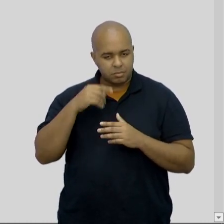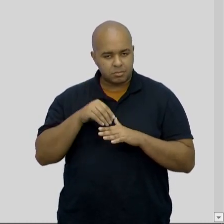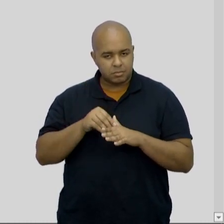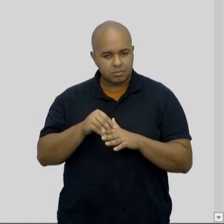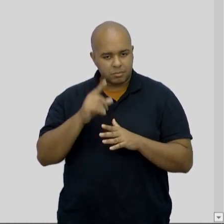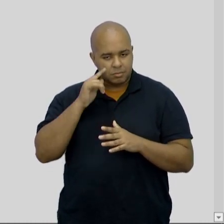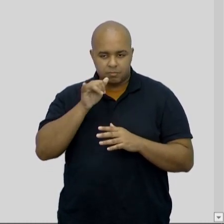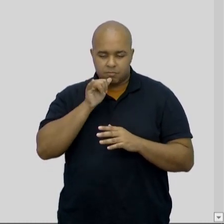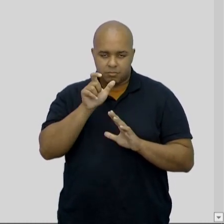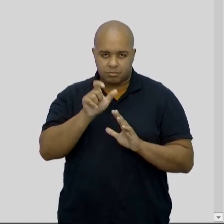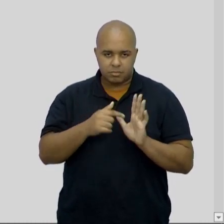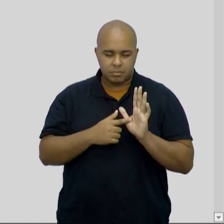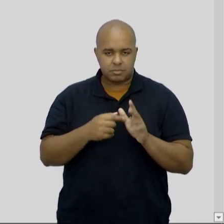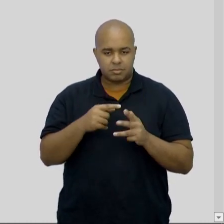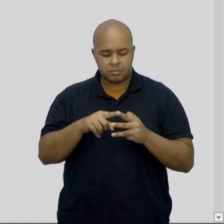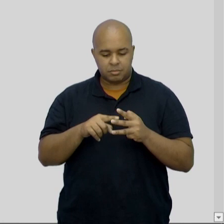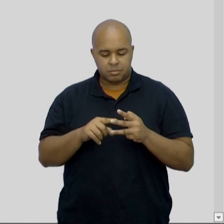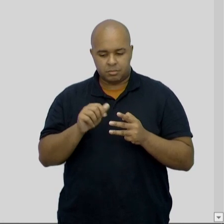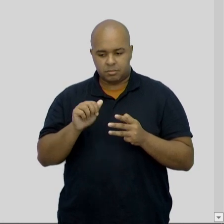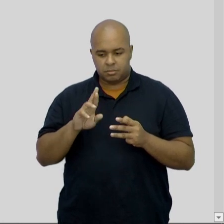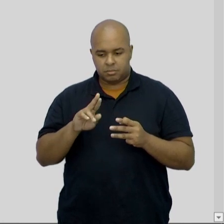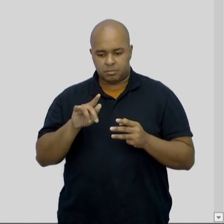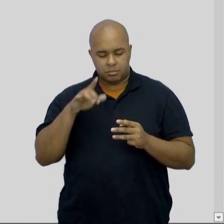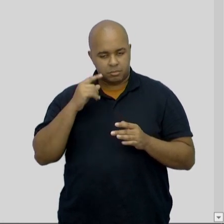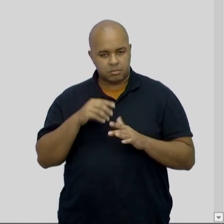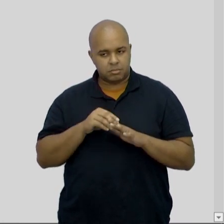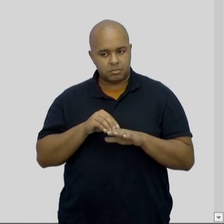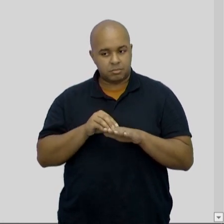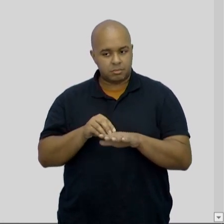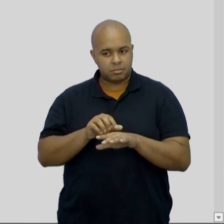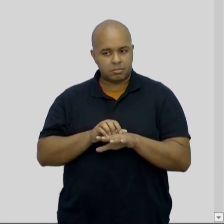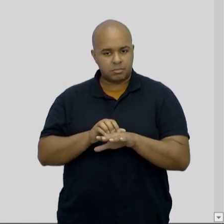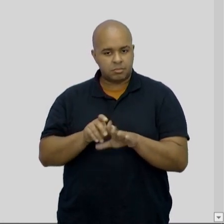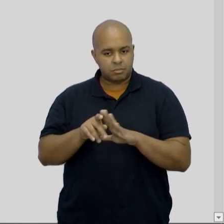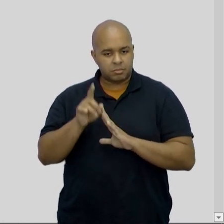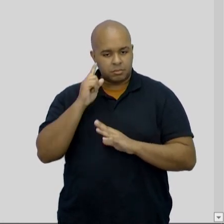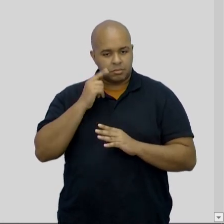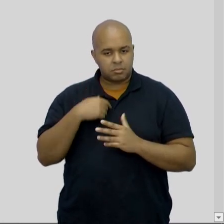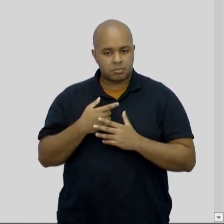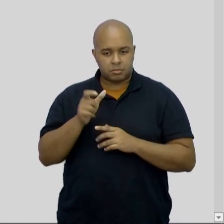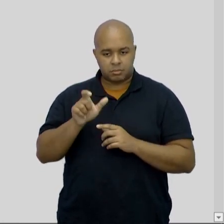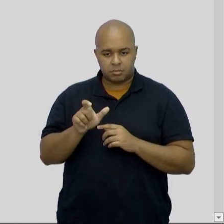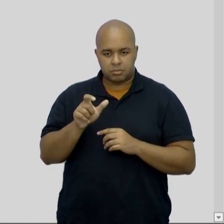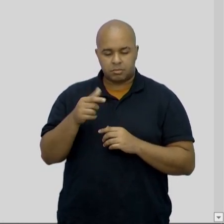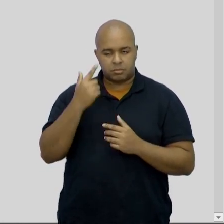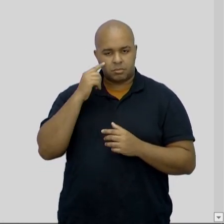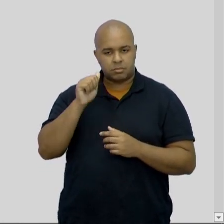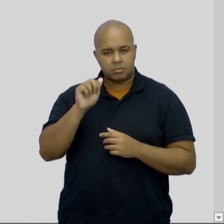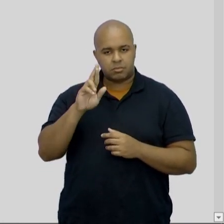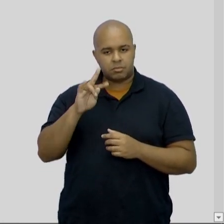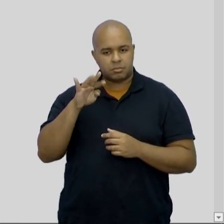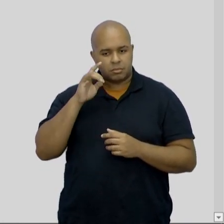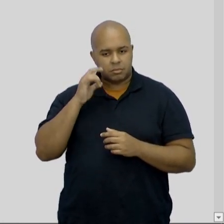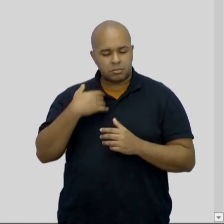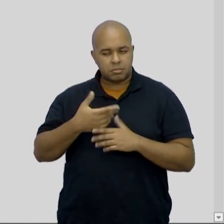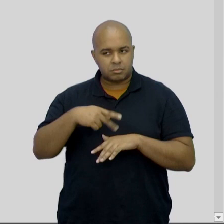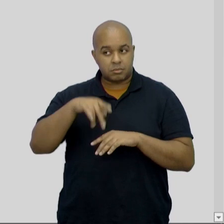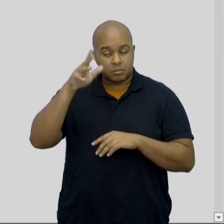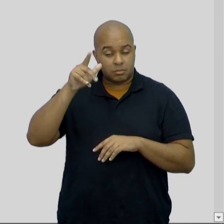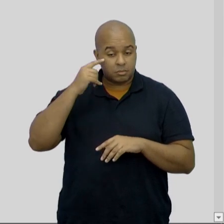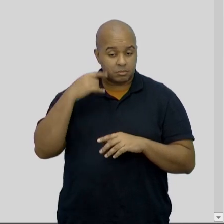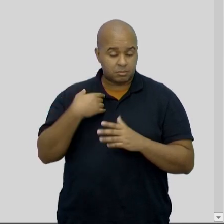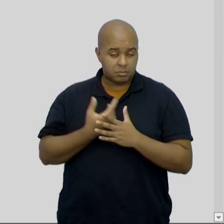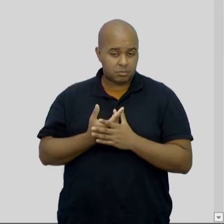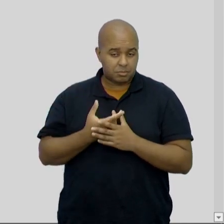no caso do exemplo aqui, 3 argilas, para esse artefato africano. Então,